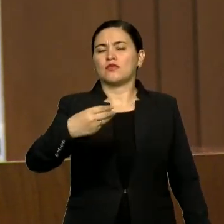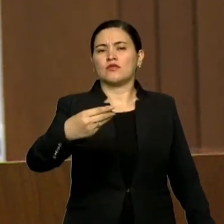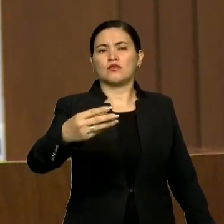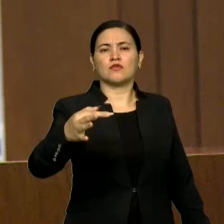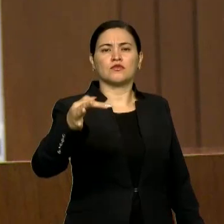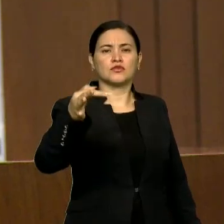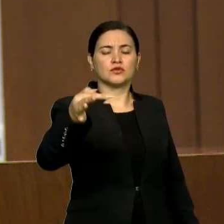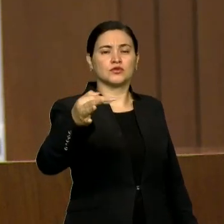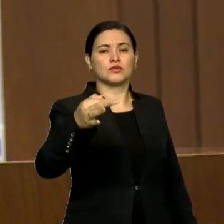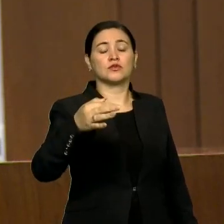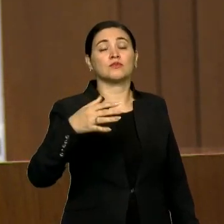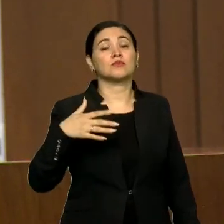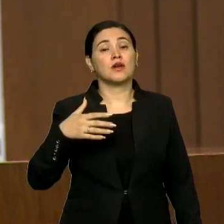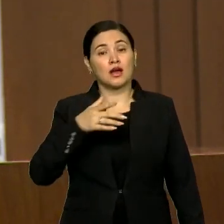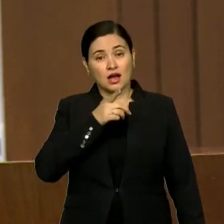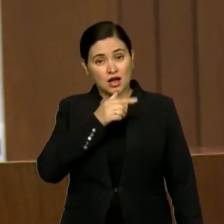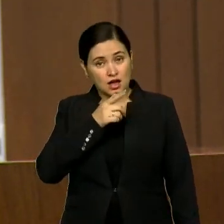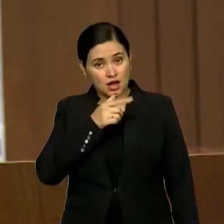qualidade.